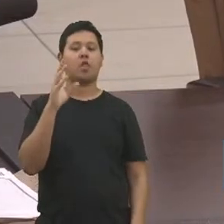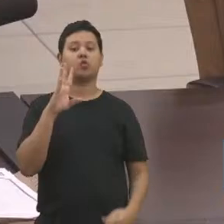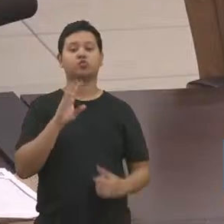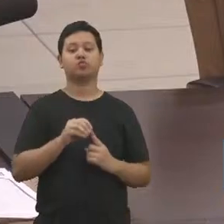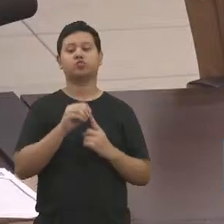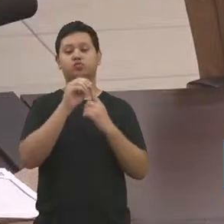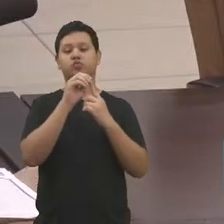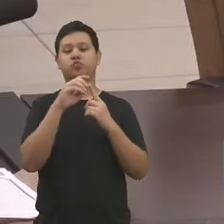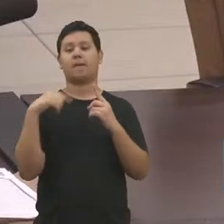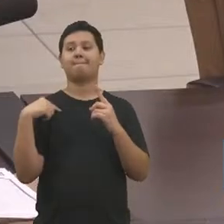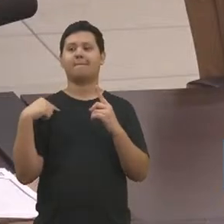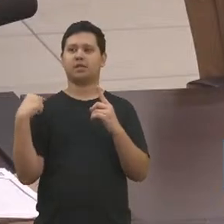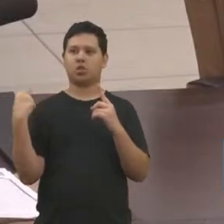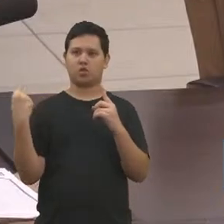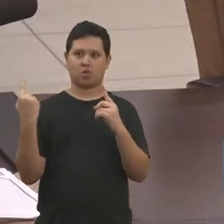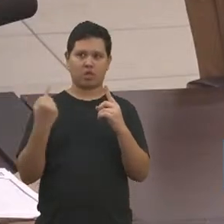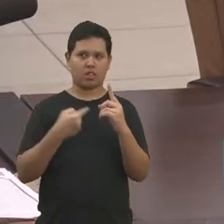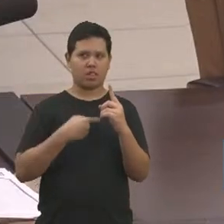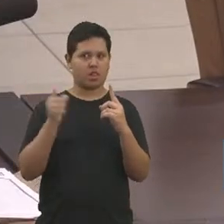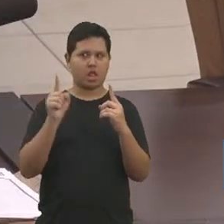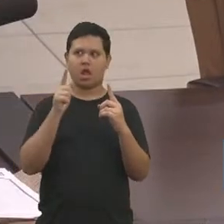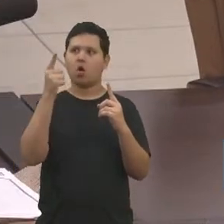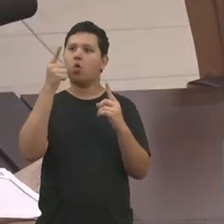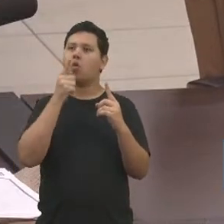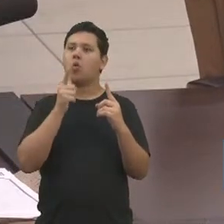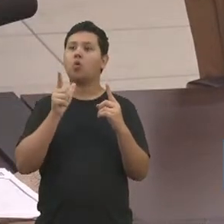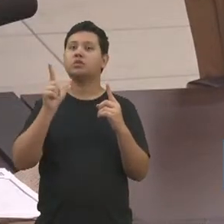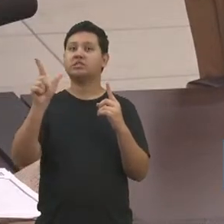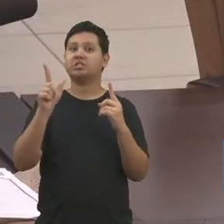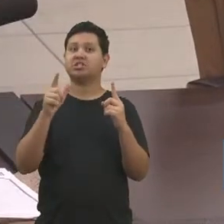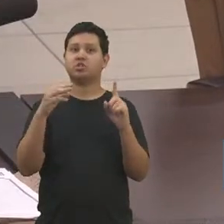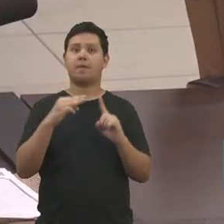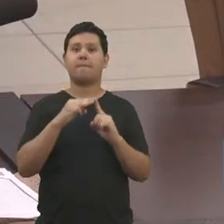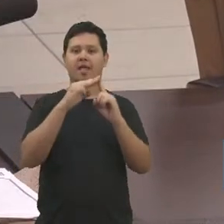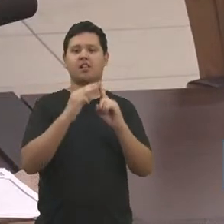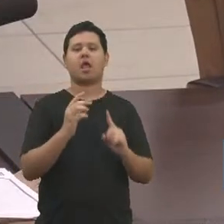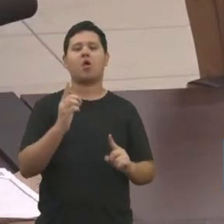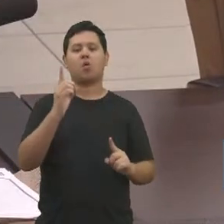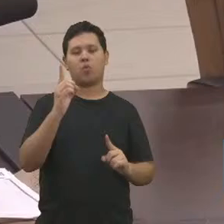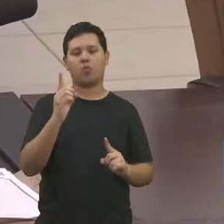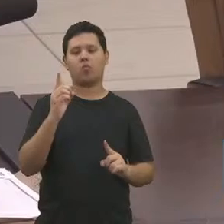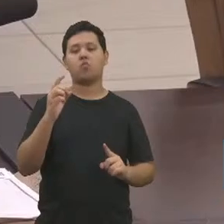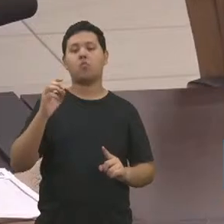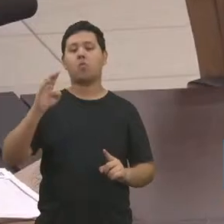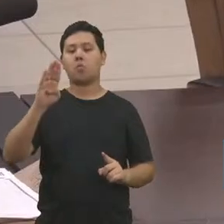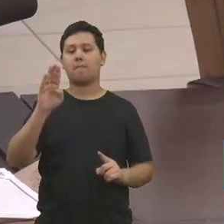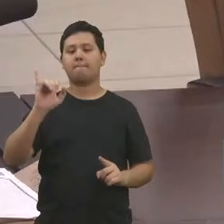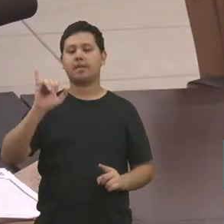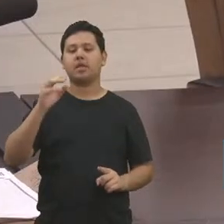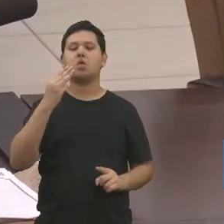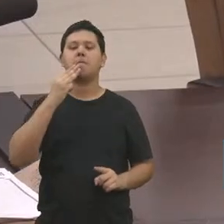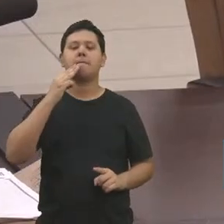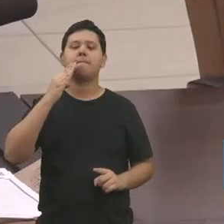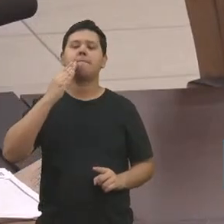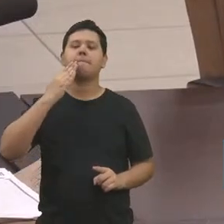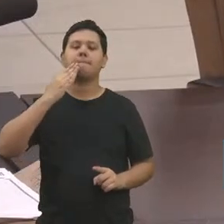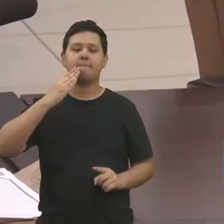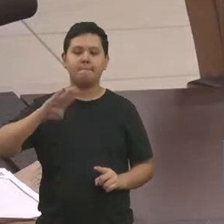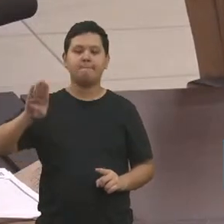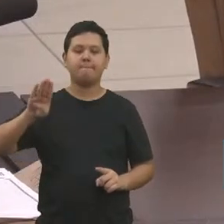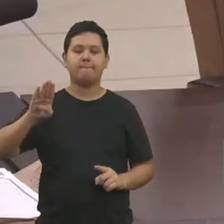não concretizar as receitas que tinham uma meta de 1,8 bi e nós somente realizamos